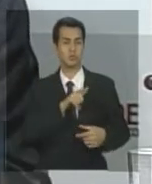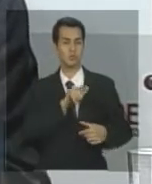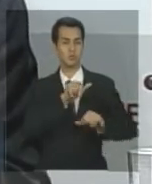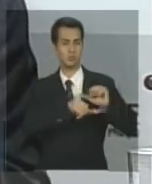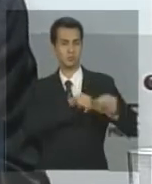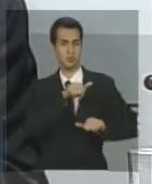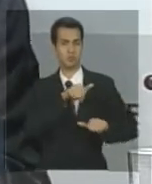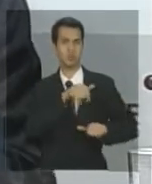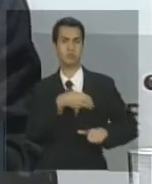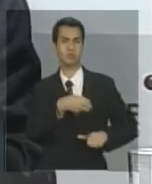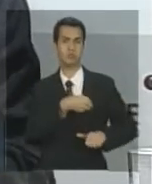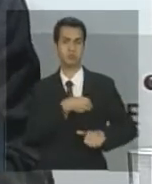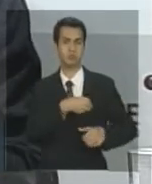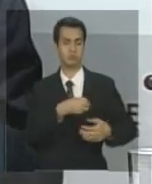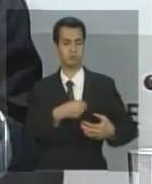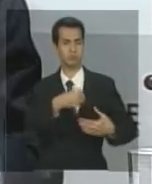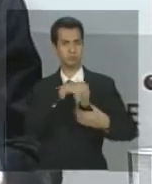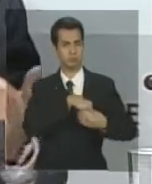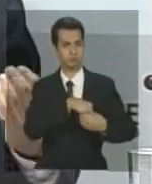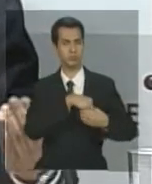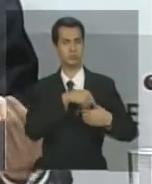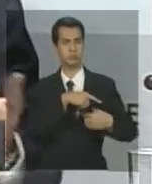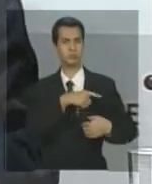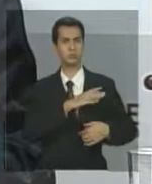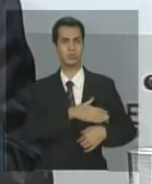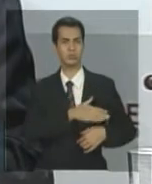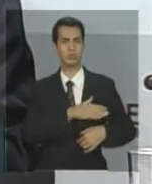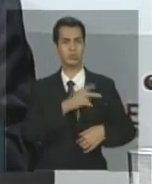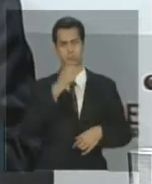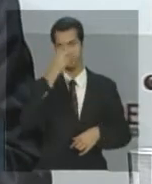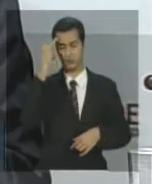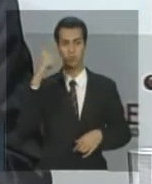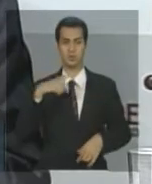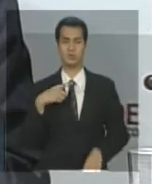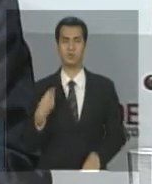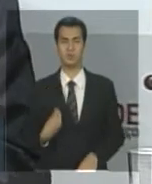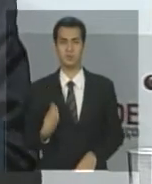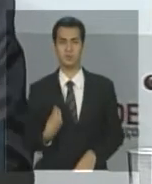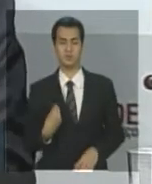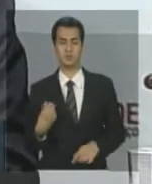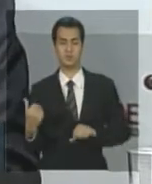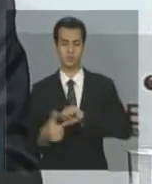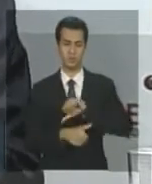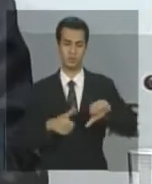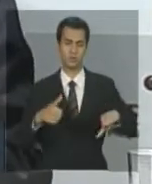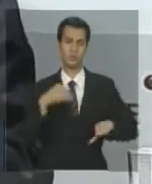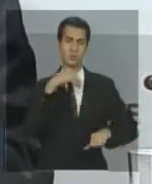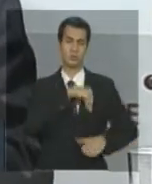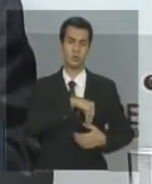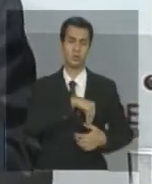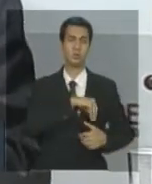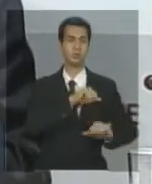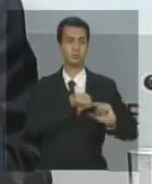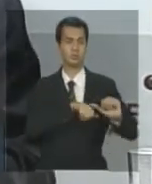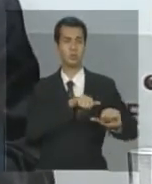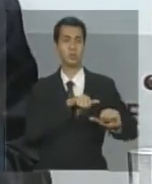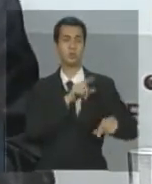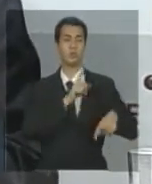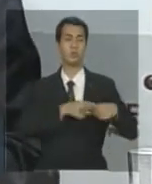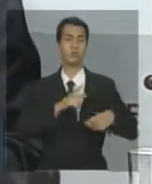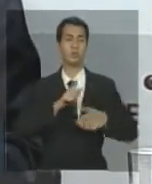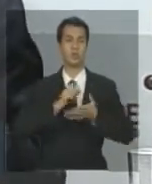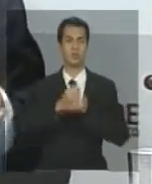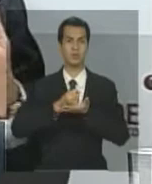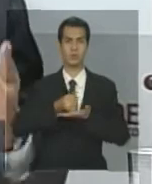no doador vivo, de forma adequada, ainda quando o doador está vivo, de forma adequada para ele ser transplantado, por conta das